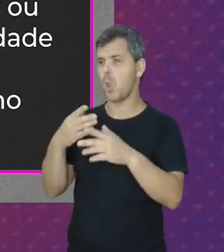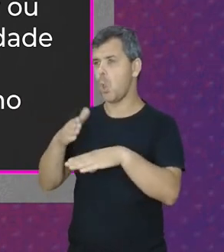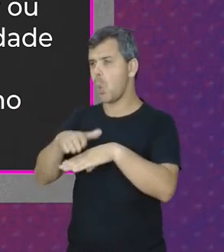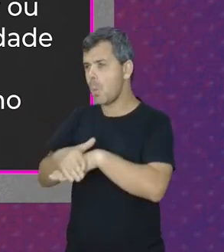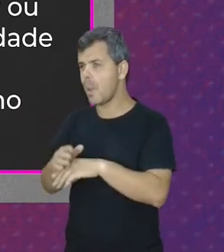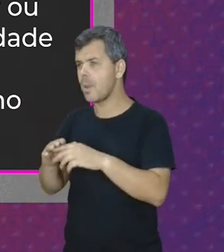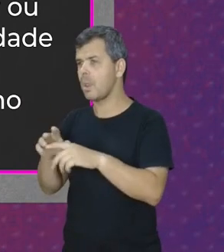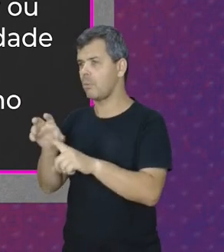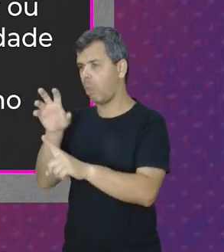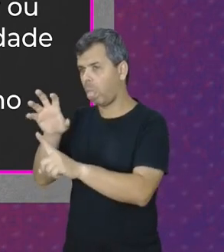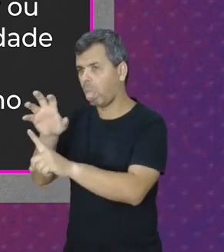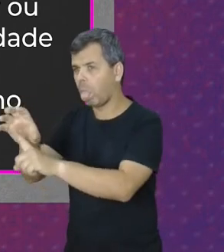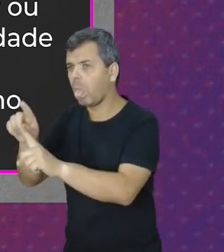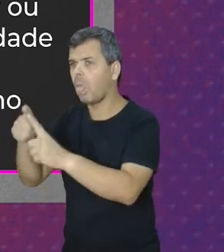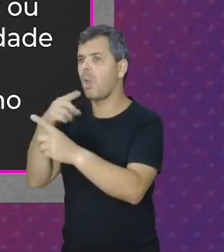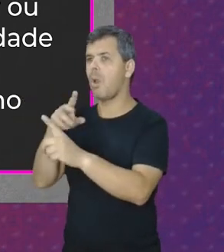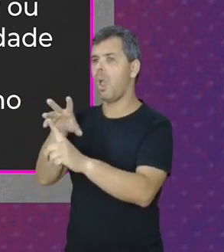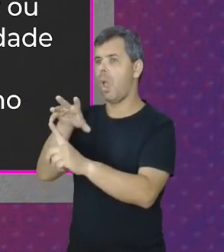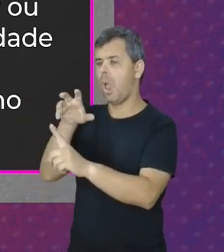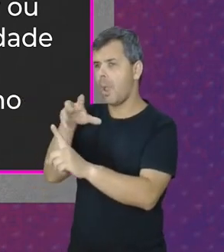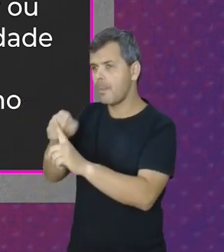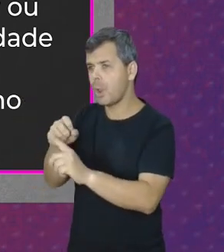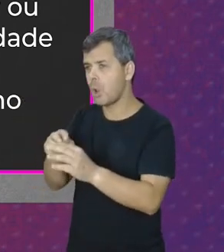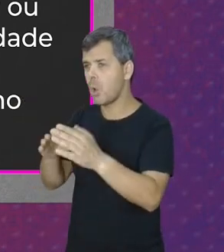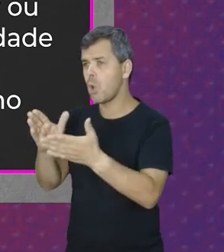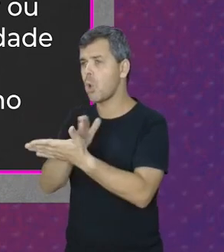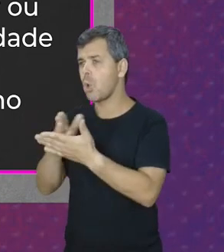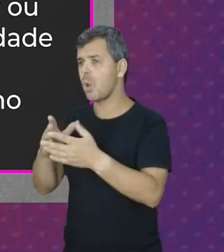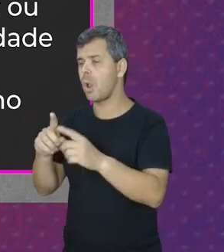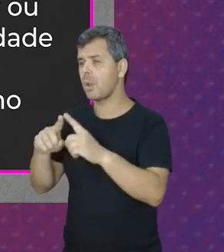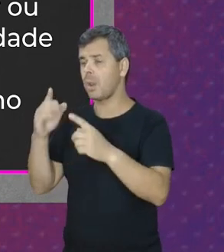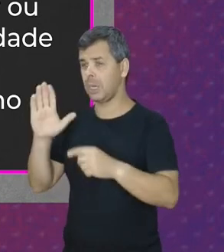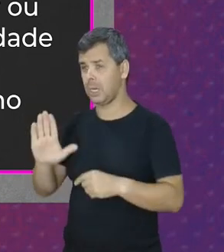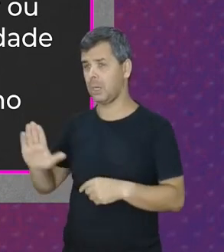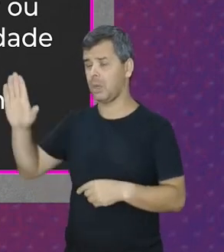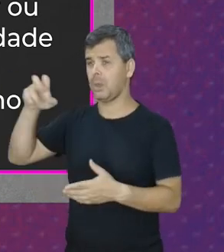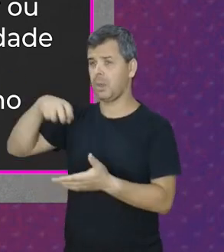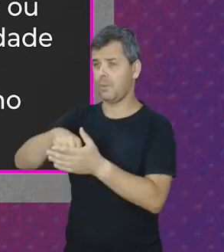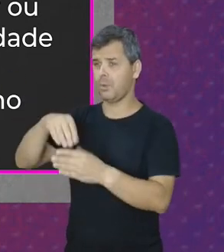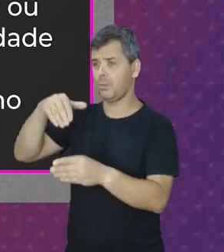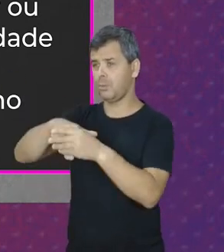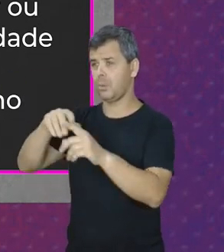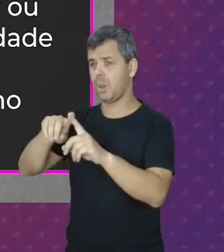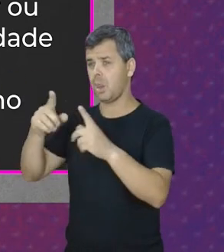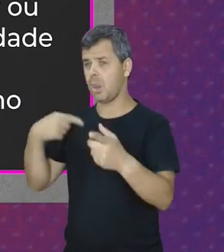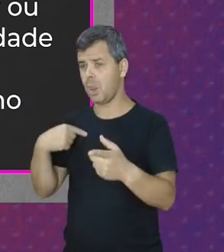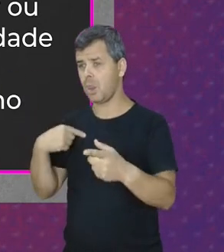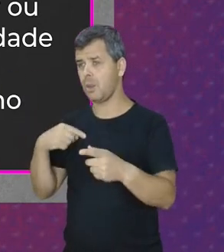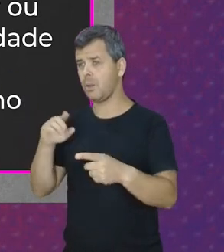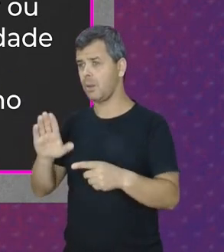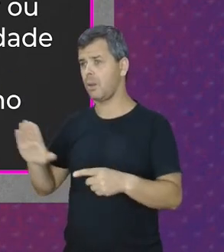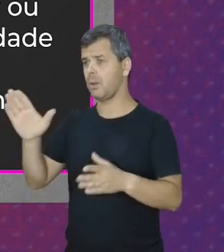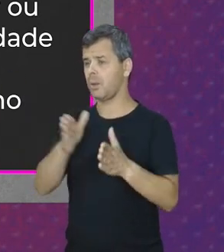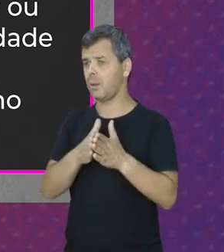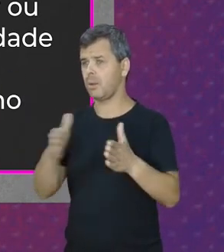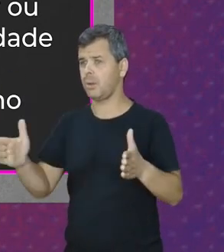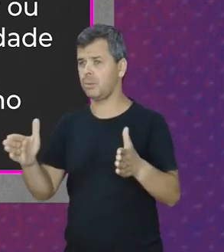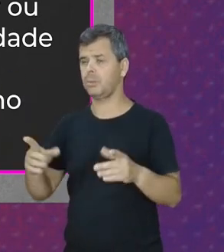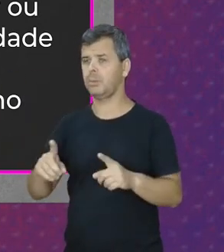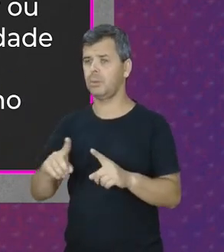humilhar, perseguir ou ameaçar por qualquer meio candidato a cargo eletivo ou detentora de mandato